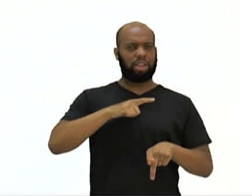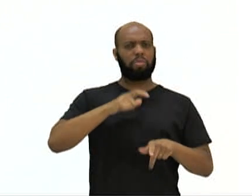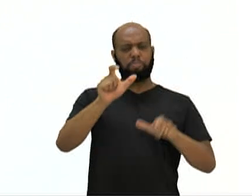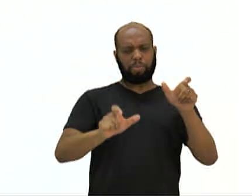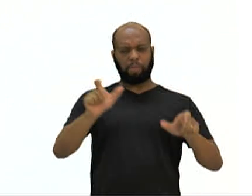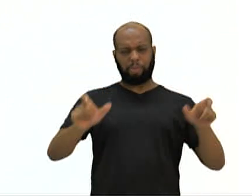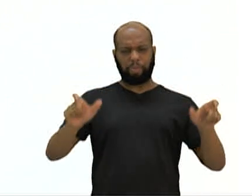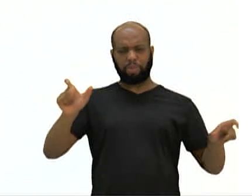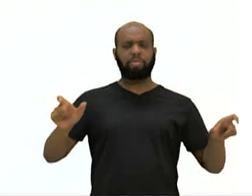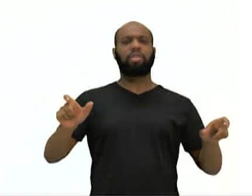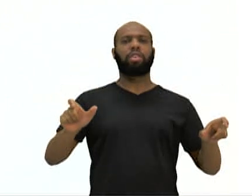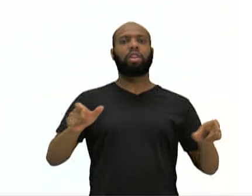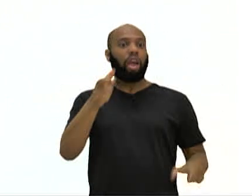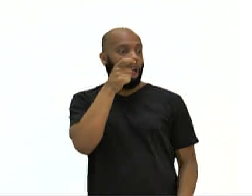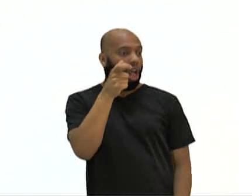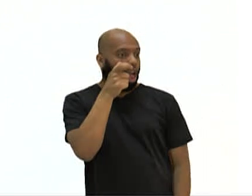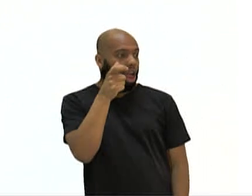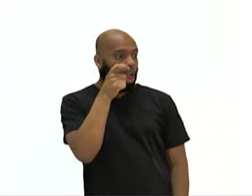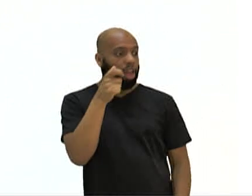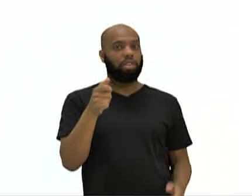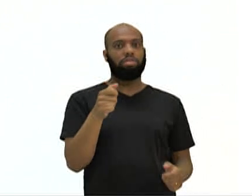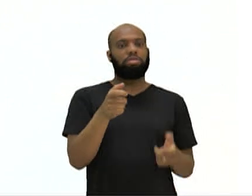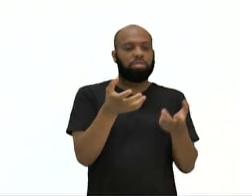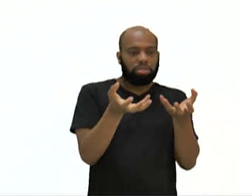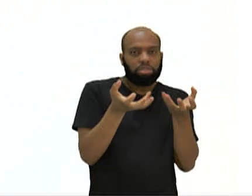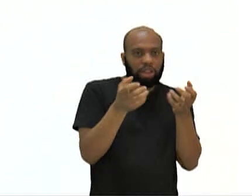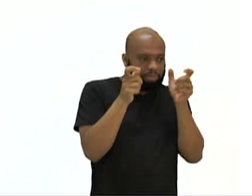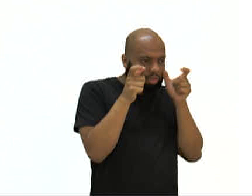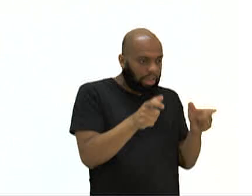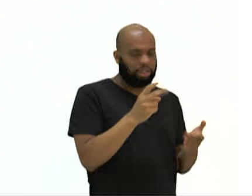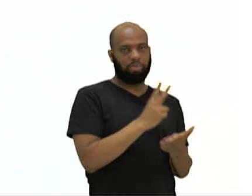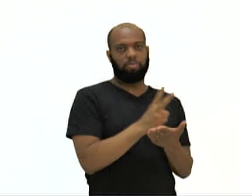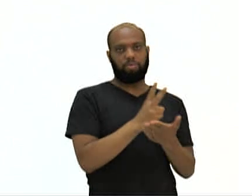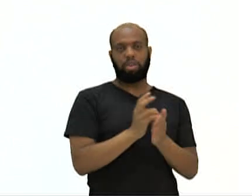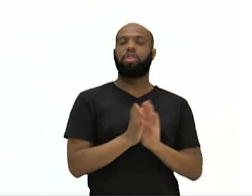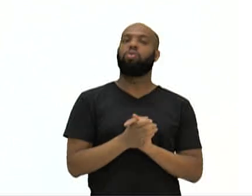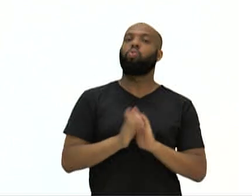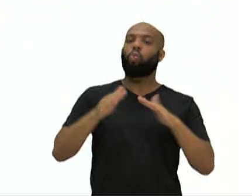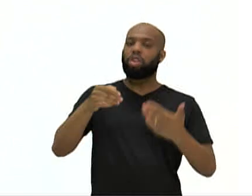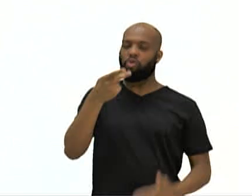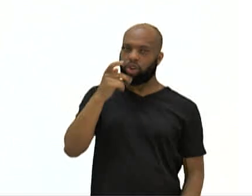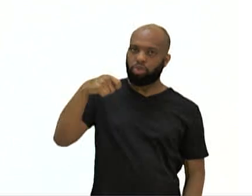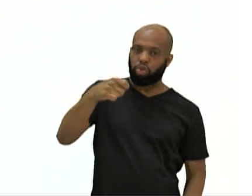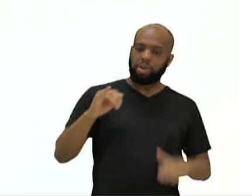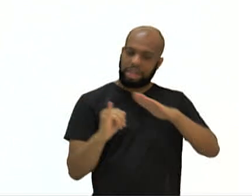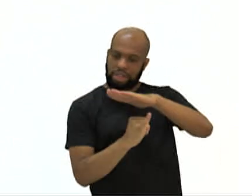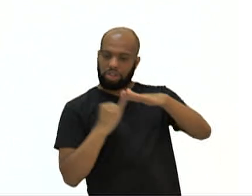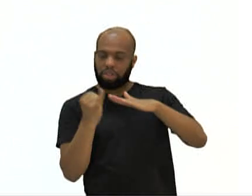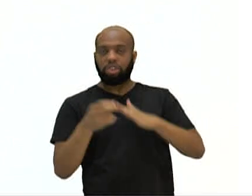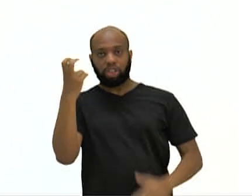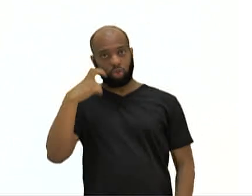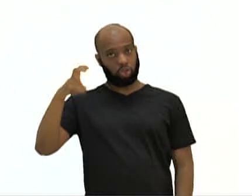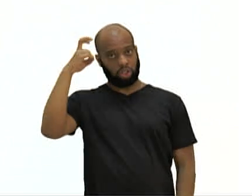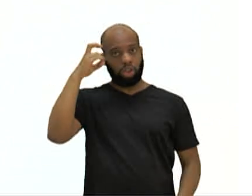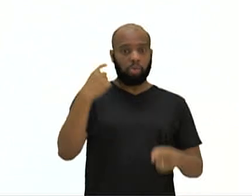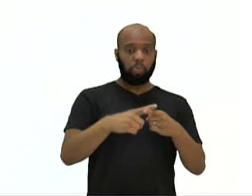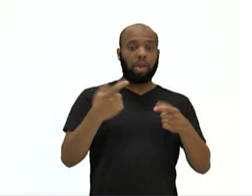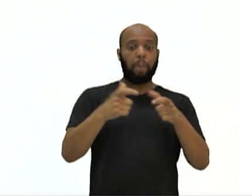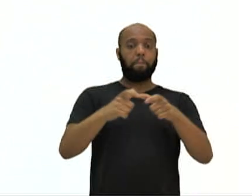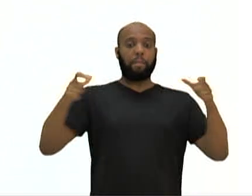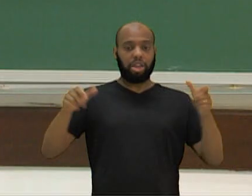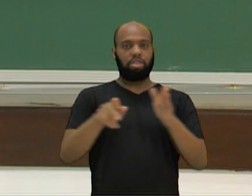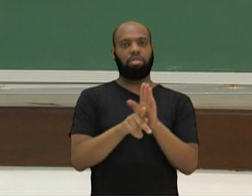de indivíduos que congrega-se no mesmo interesse. Refere-se à produção industrial porque busca atingir a maioria da